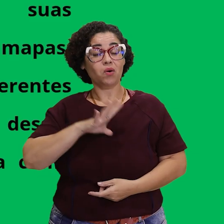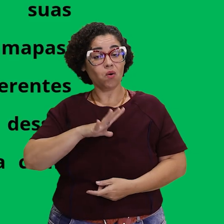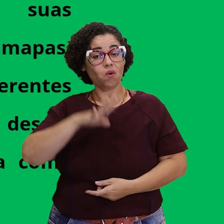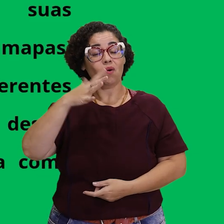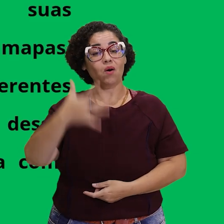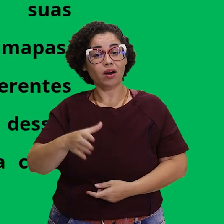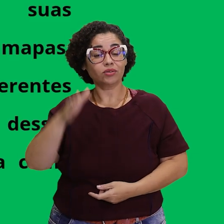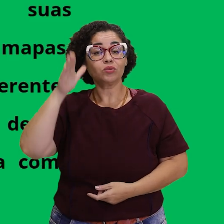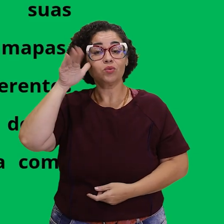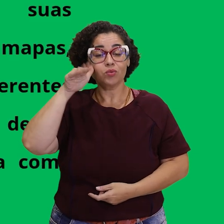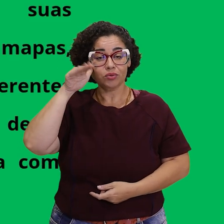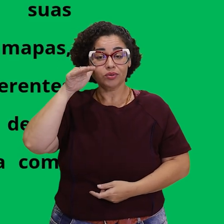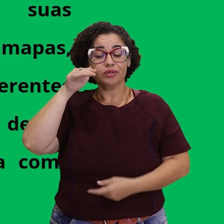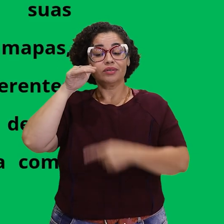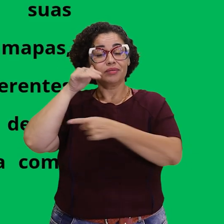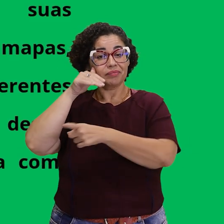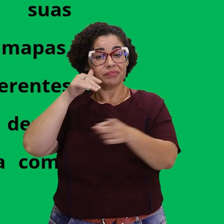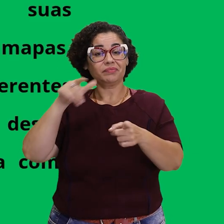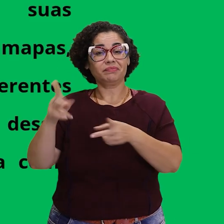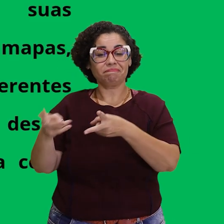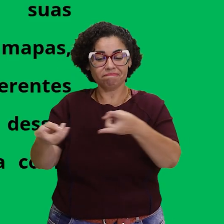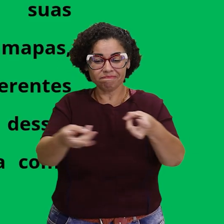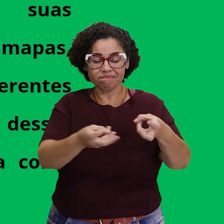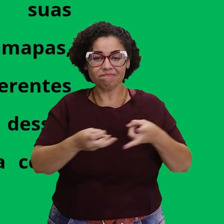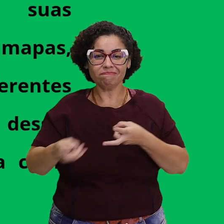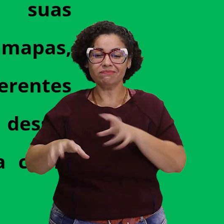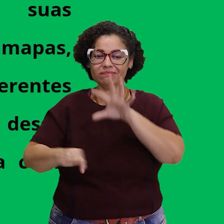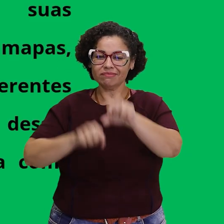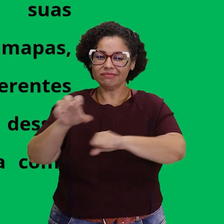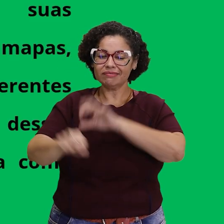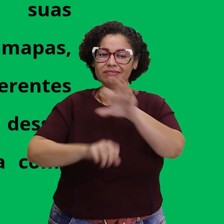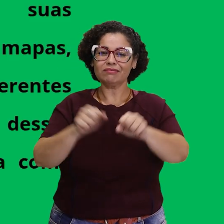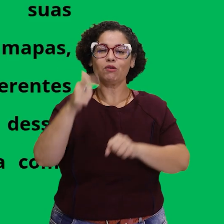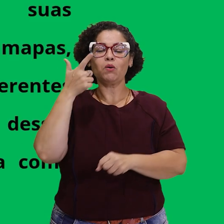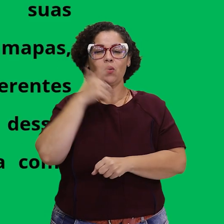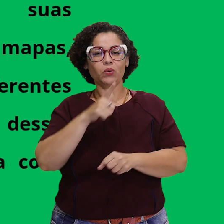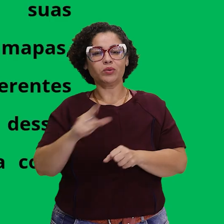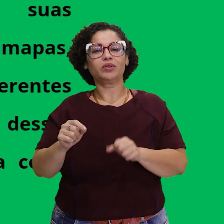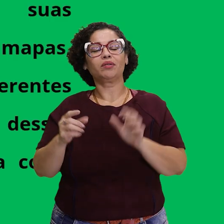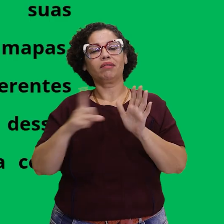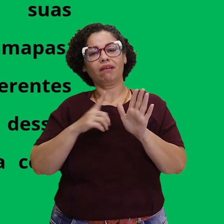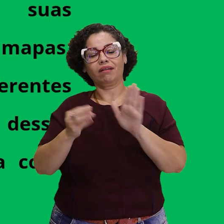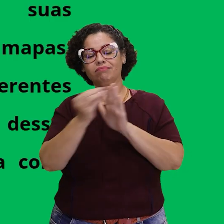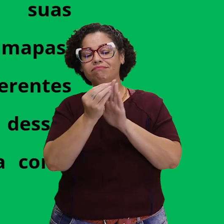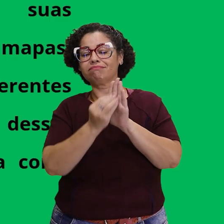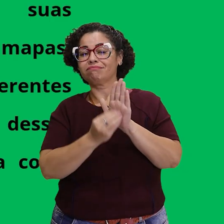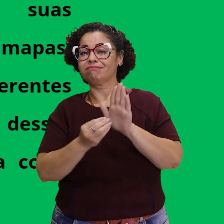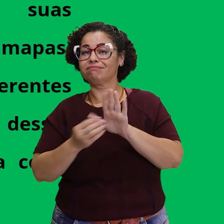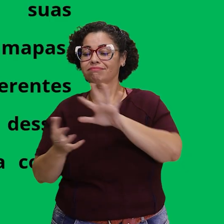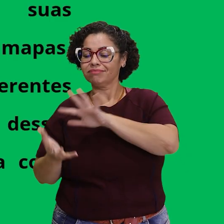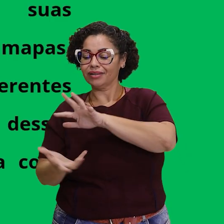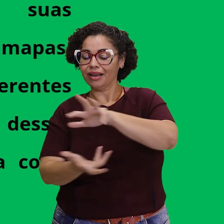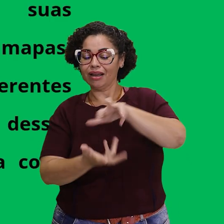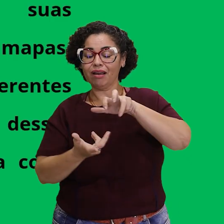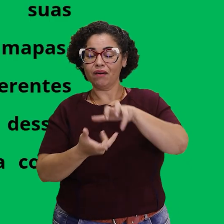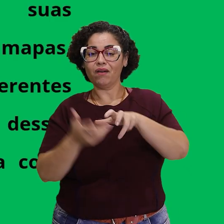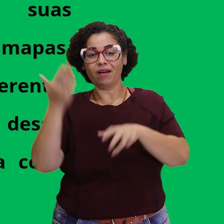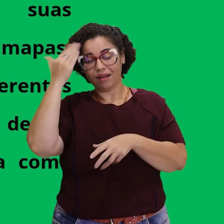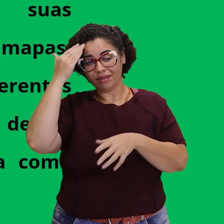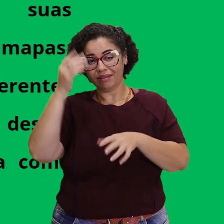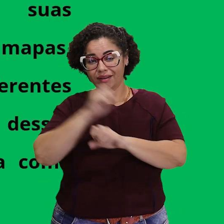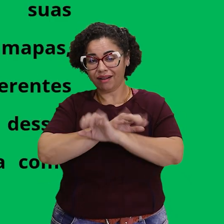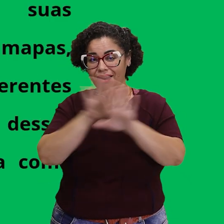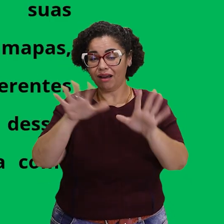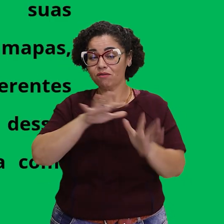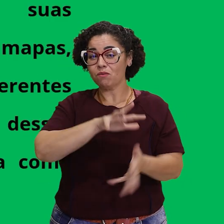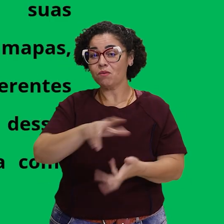A coragem e a curiosidade desses exploradores ajudaram a moldar a forma como entendemos o